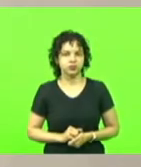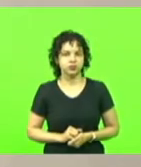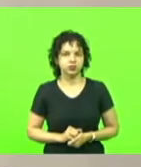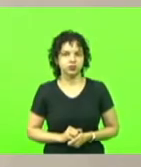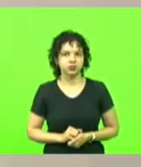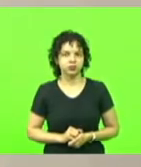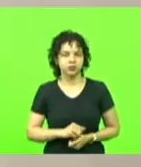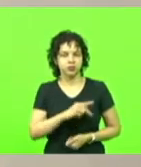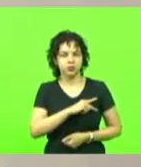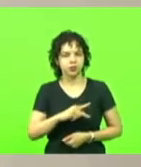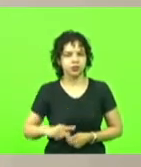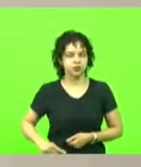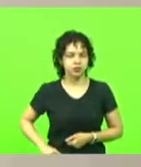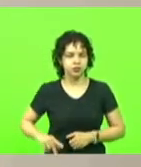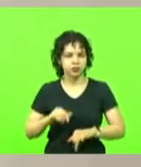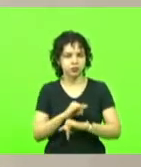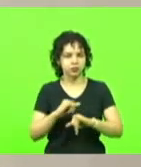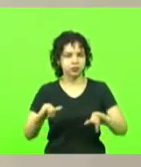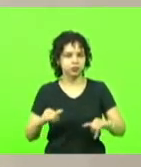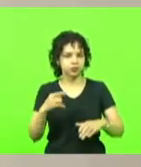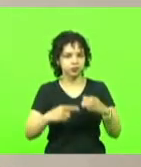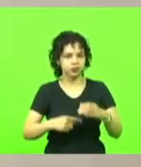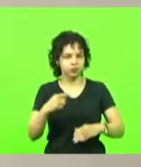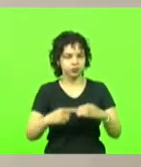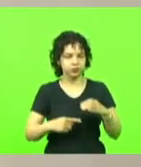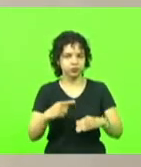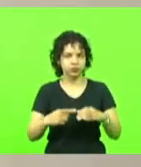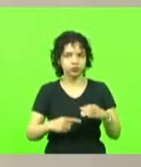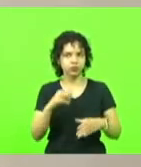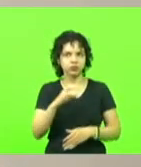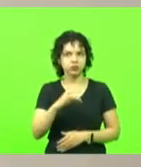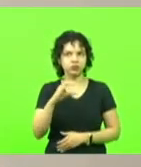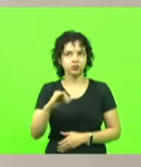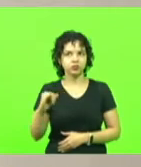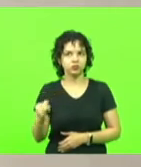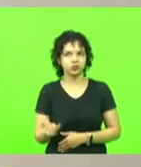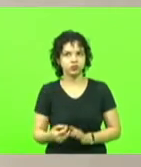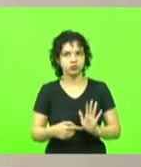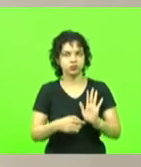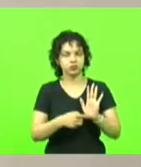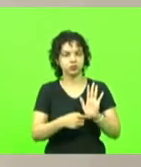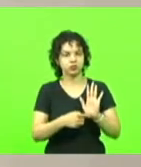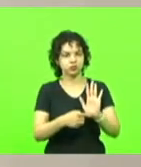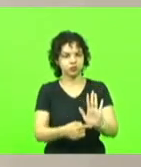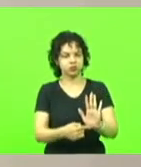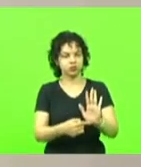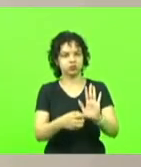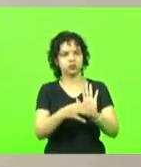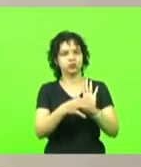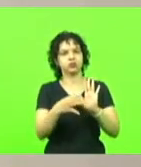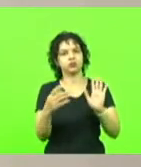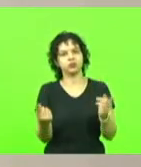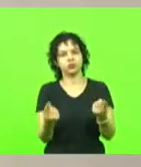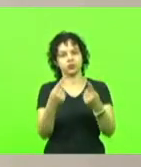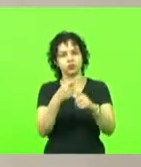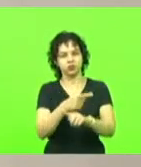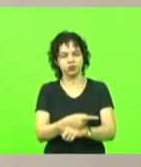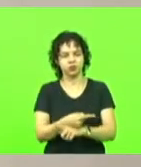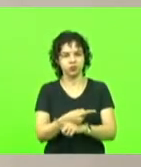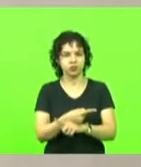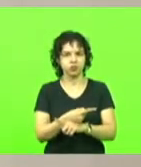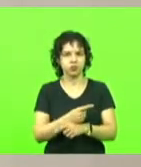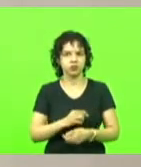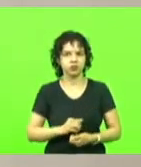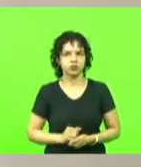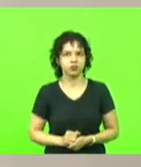A presidência comunica que a Comissão de Constituição e Justiça apresentou parecer contrário às seguintes matérias e que